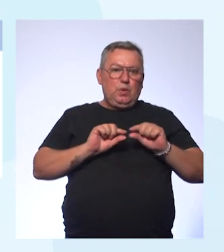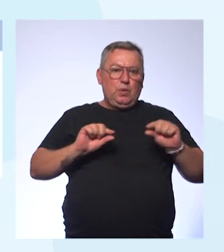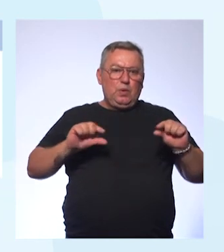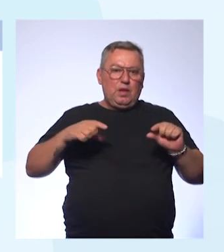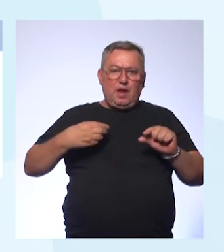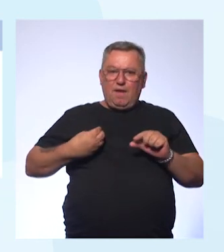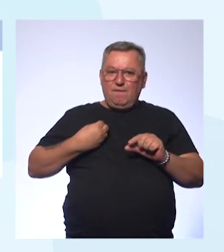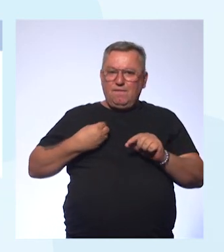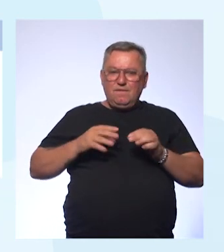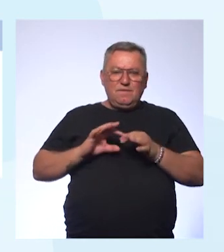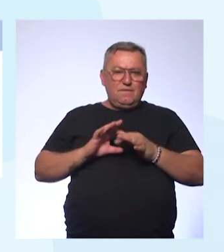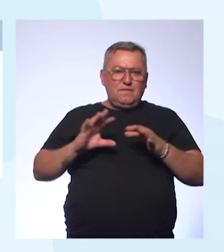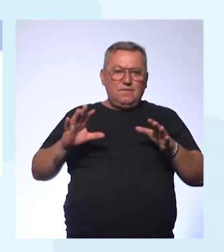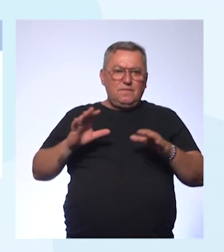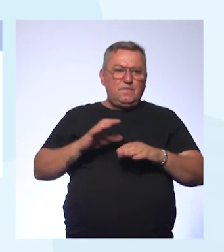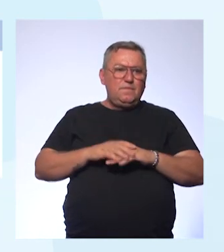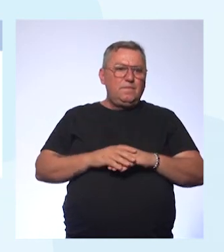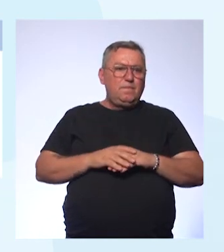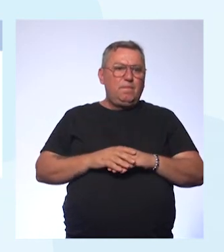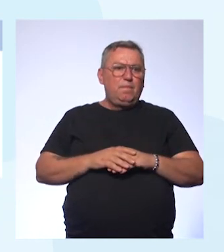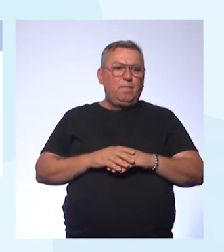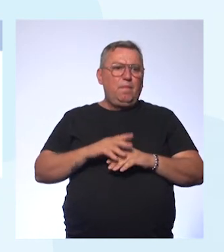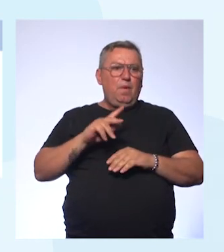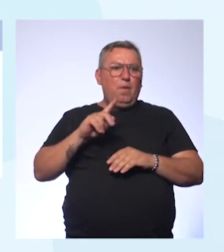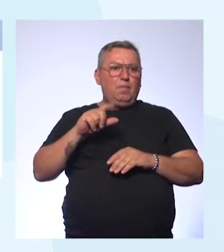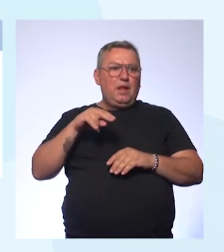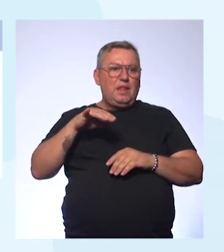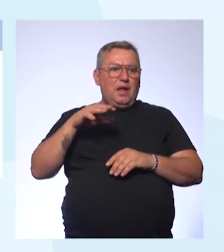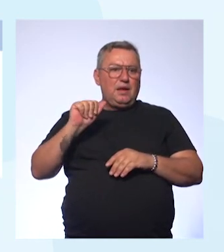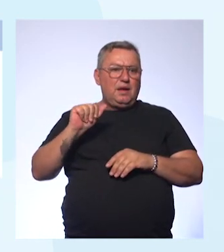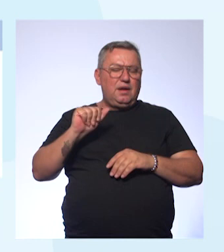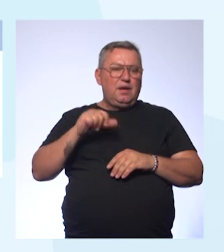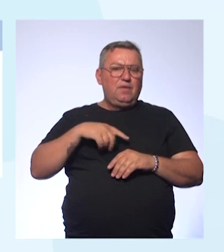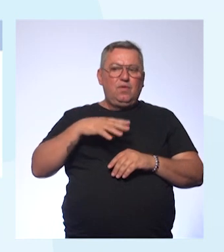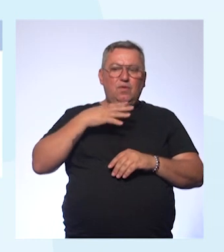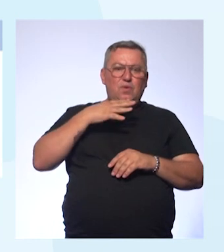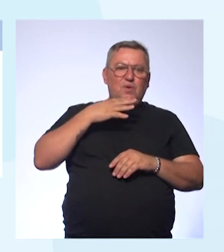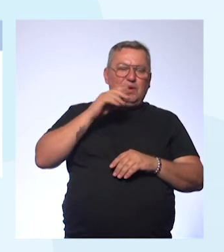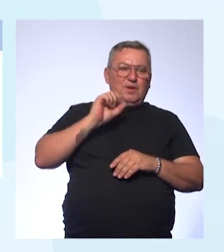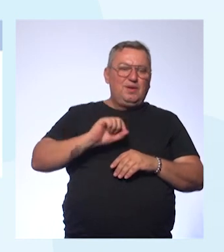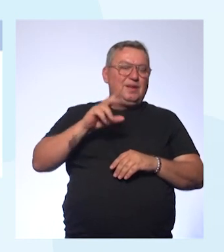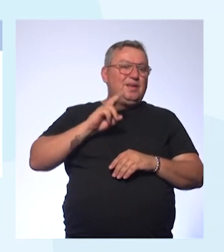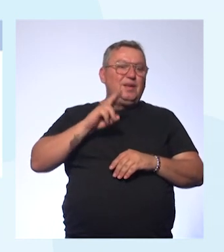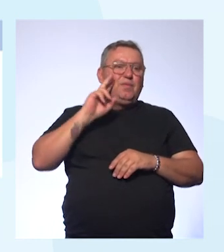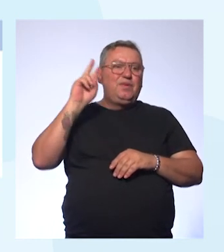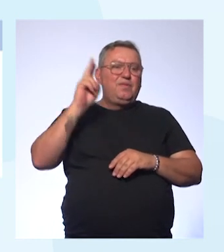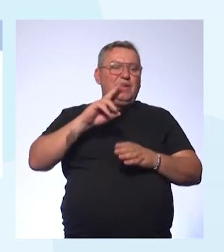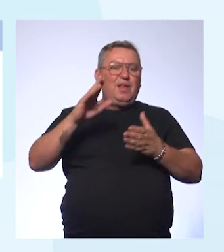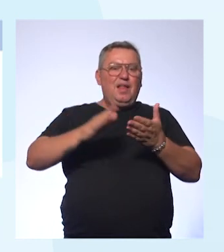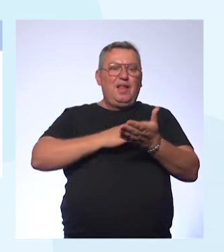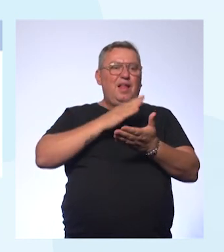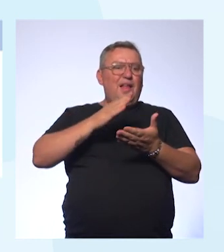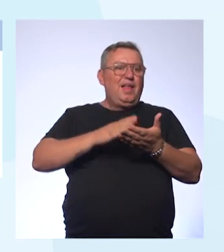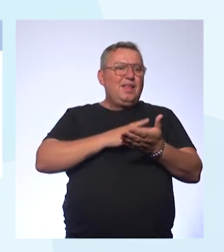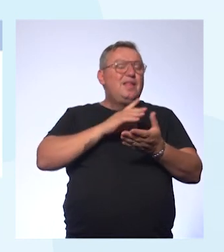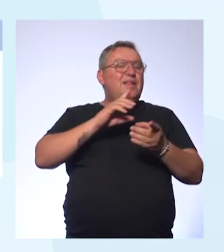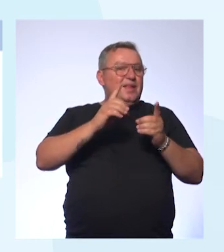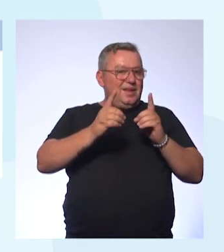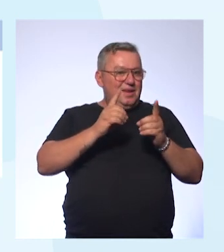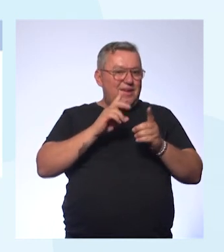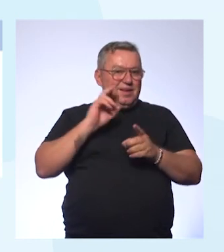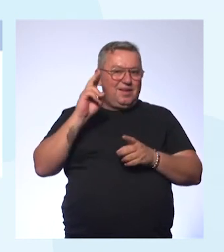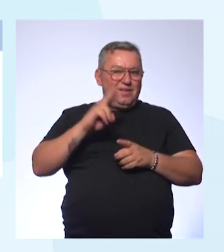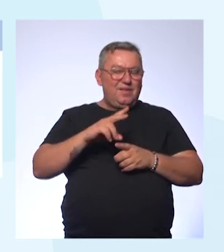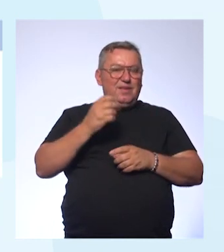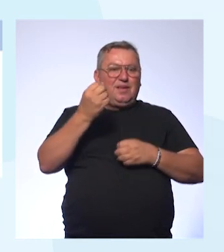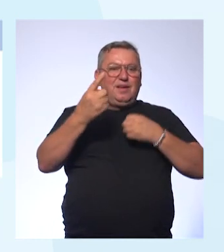livre, né, como a planária que é super famosinha, a gente sempre vê em livros didáticos por aí, e alguns